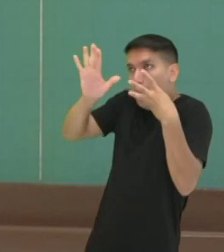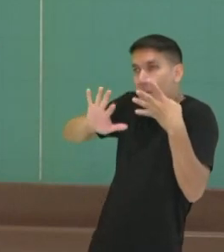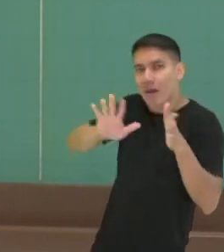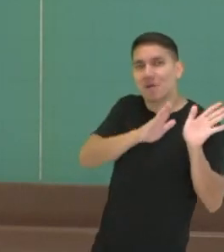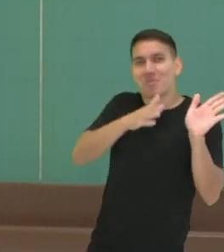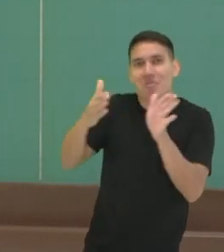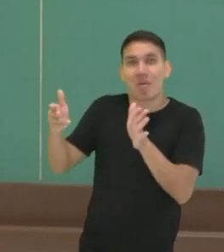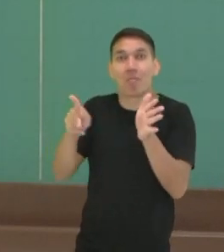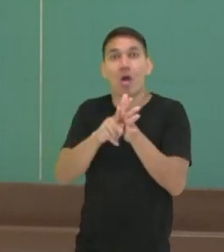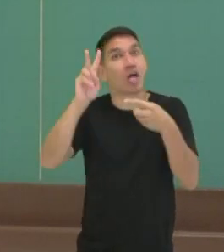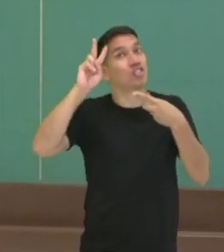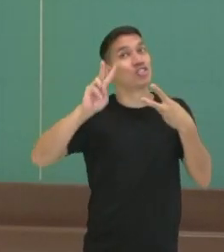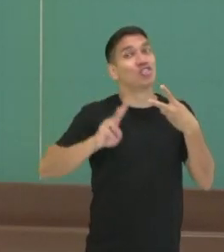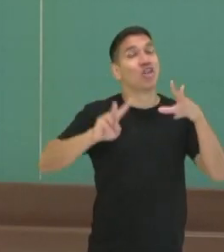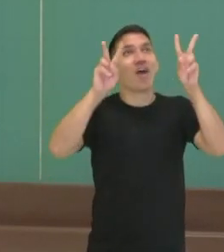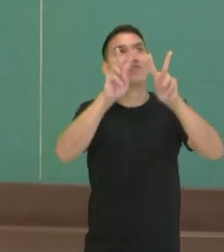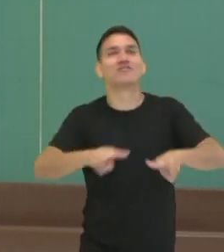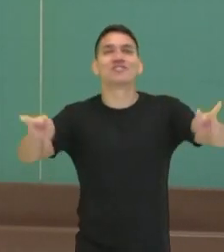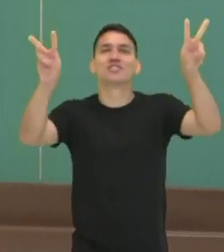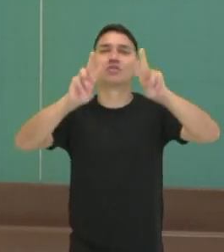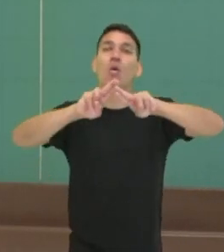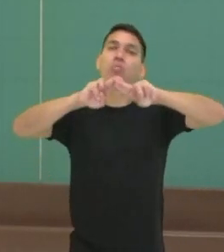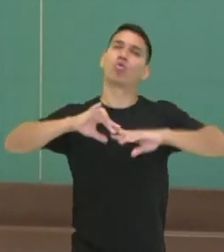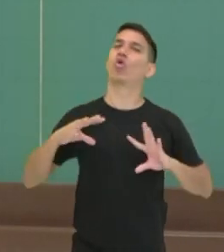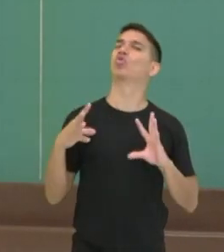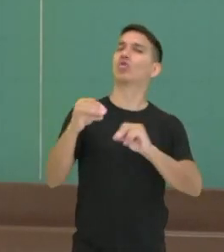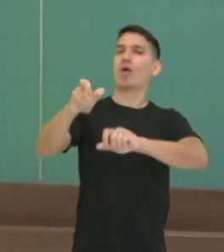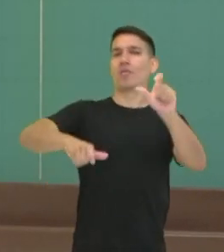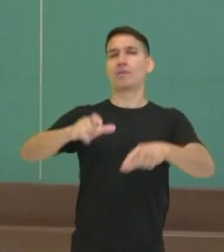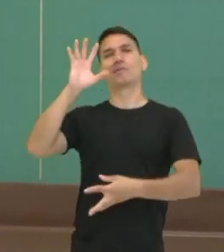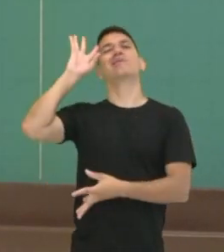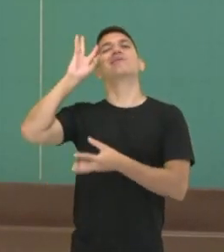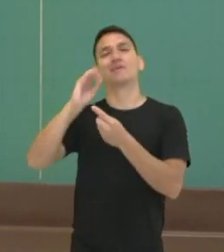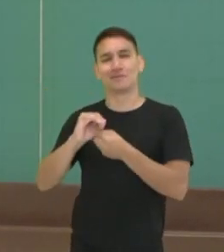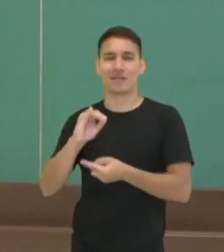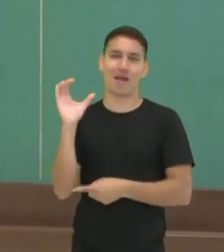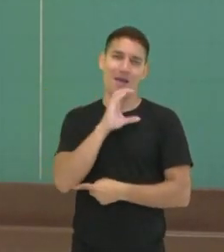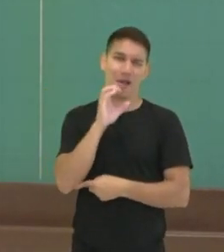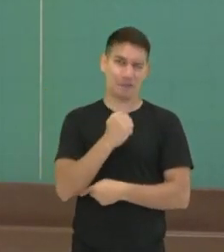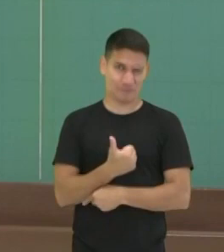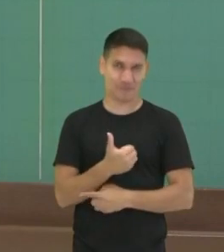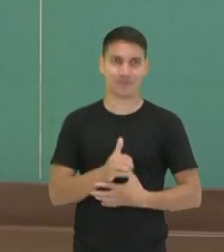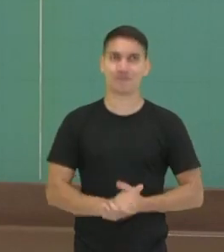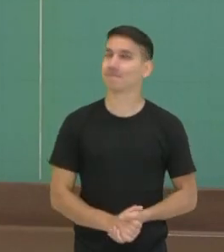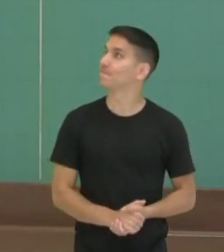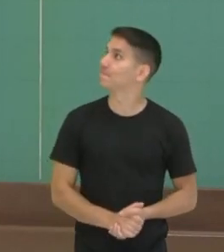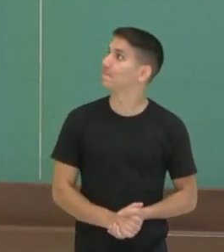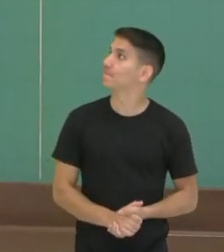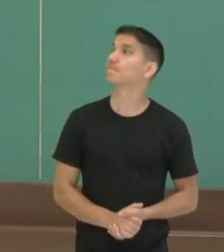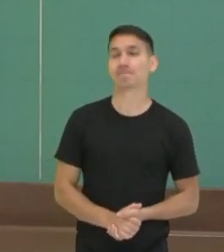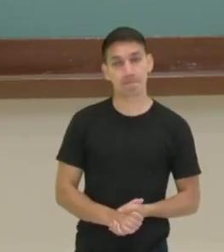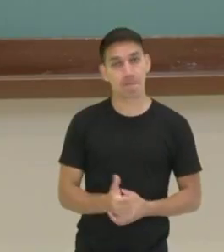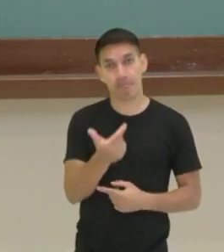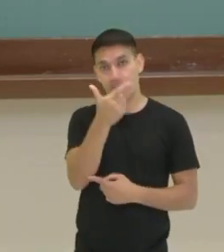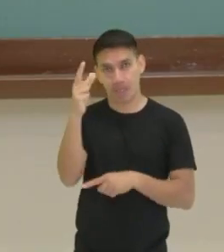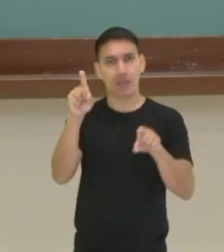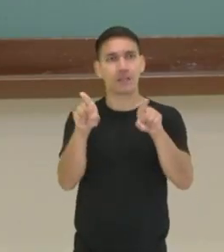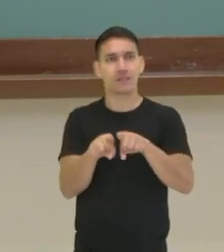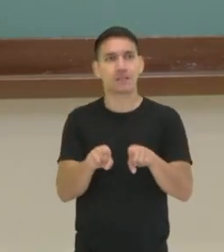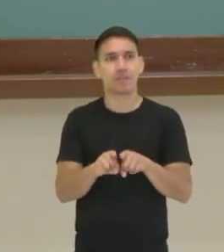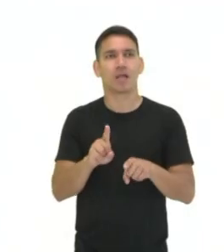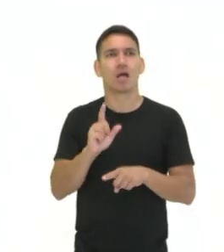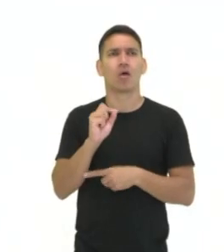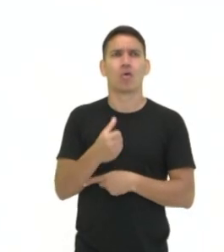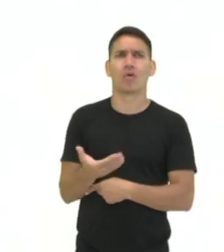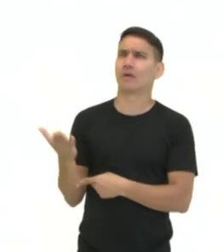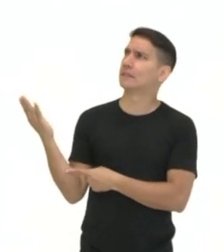história visual e por isso todo mundo teria esse entendimento rápido. Ok, pessoal? Outra coisa, as iluminuras.